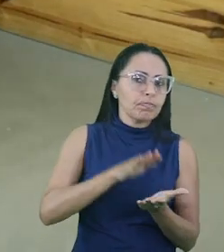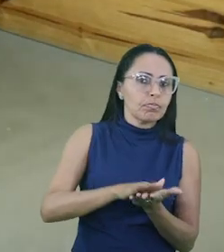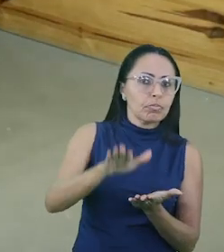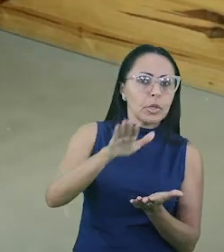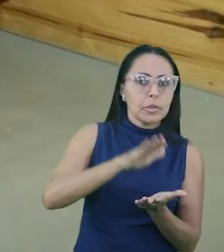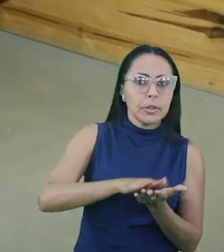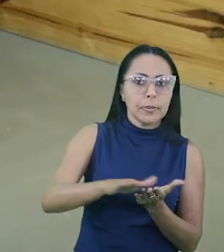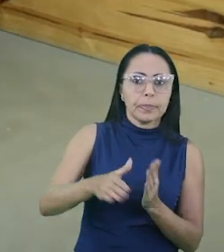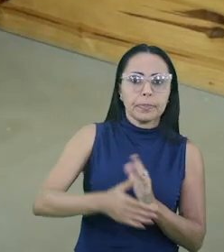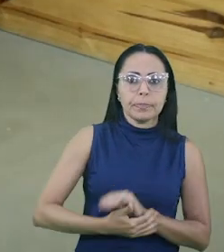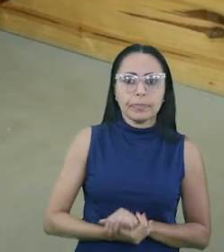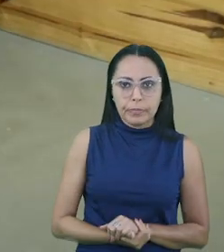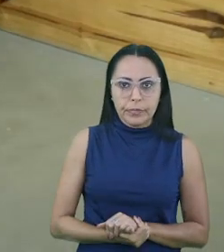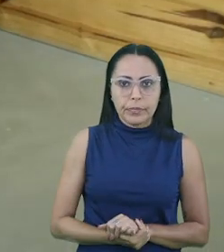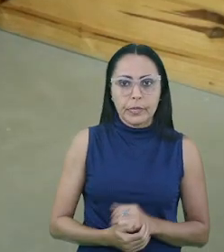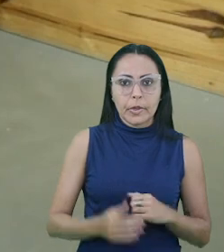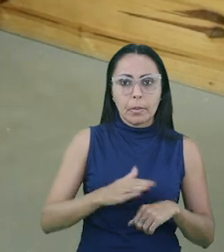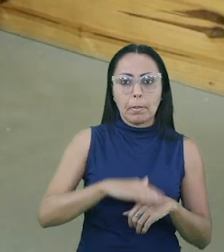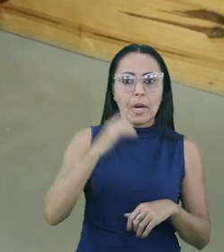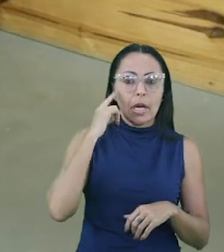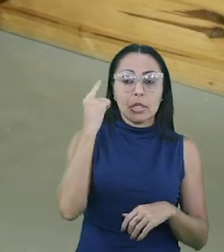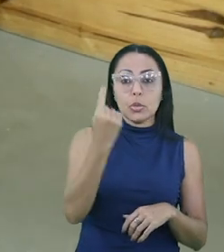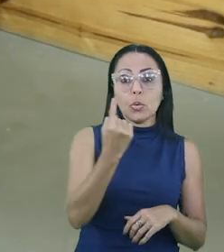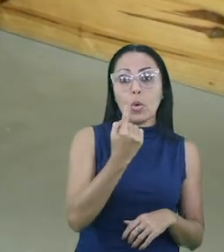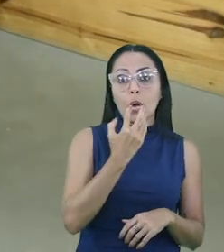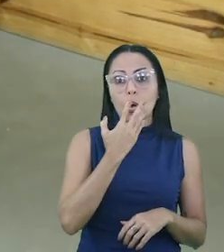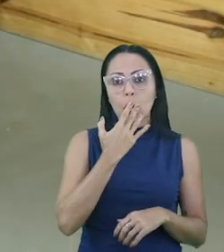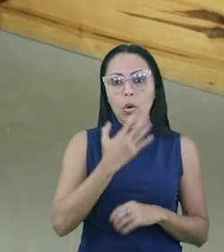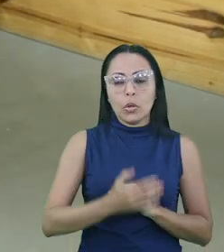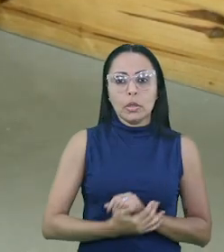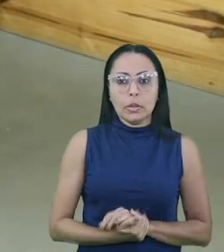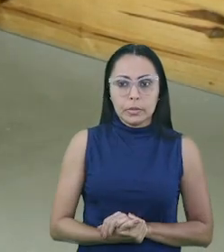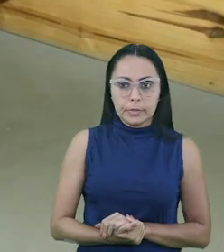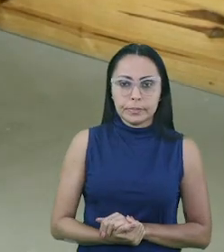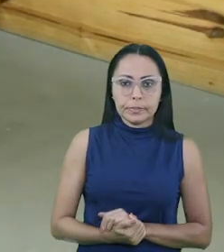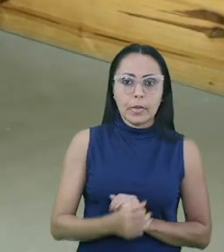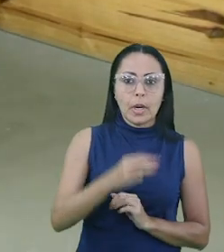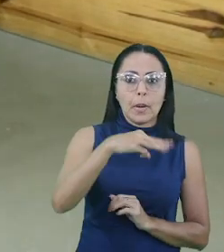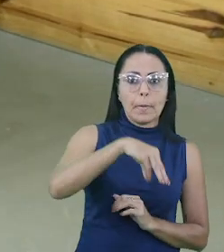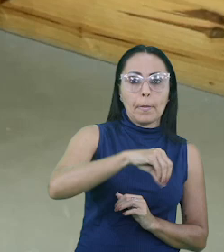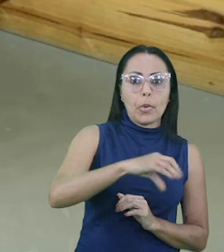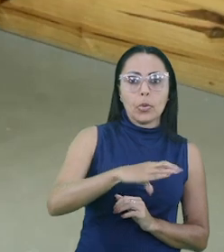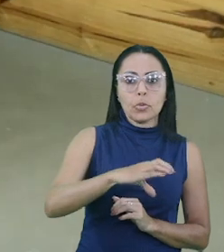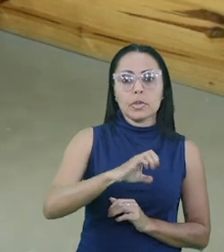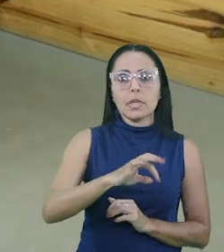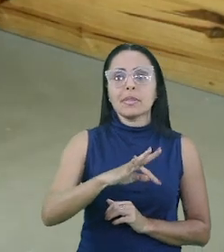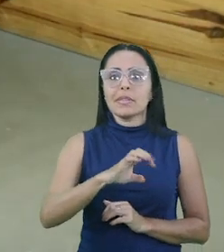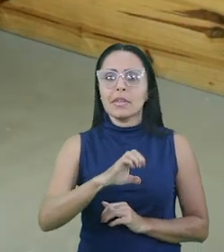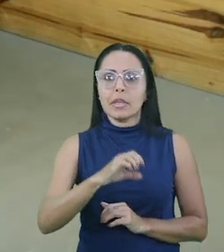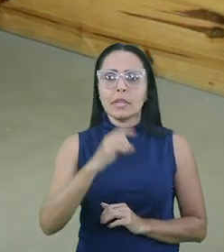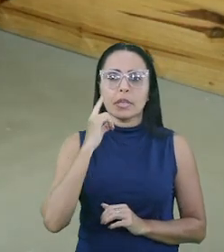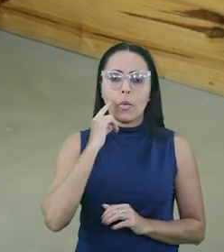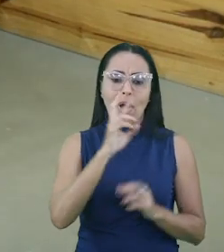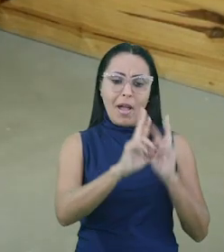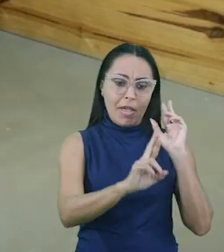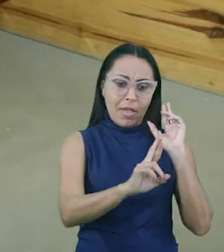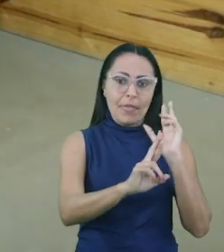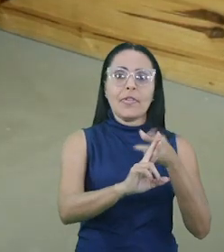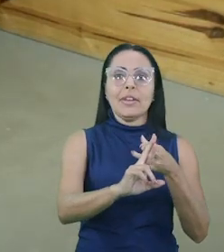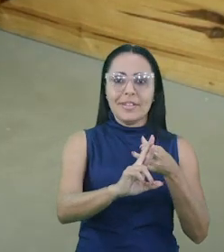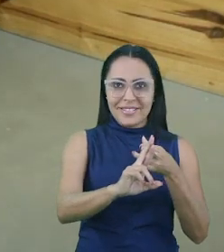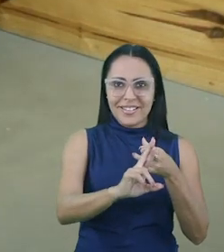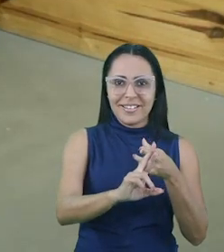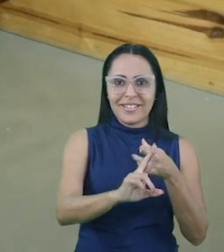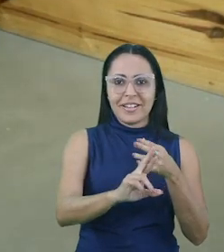serigrafias com mais de uma cor. Esse daqui é o morsete, que é uma referência que fica